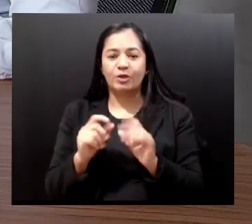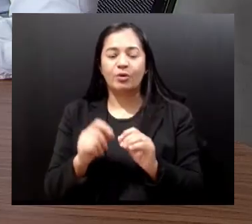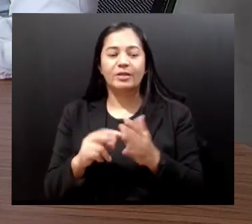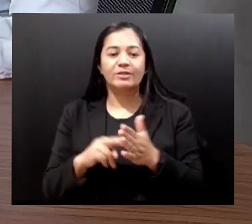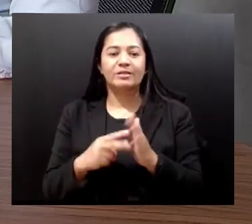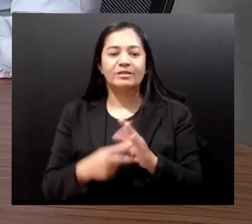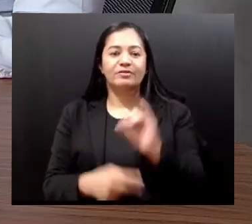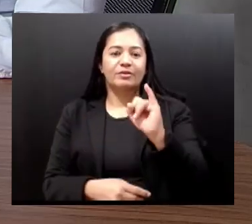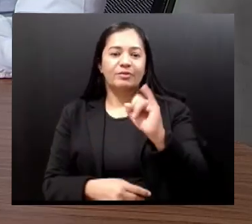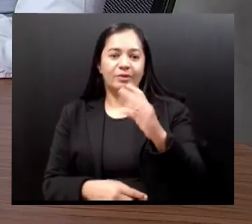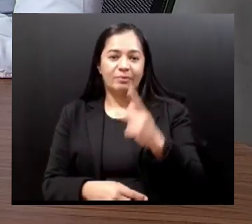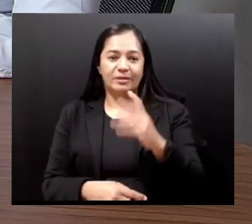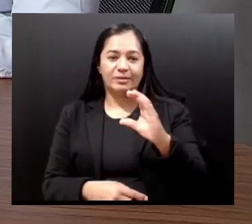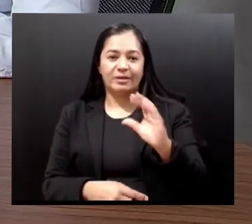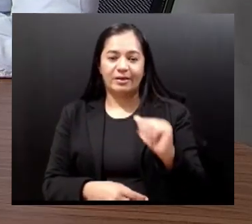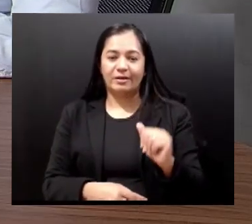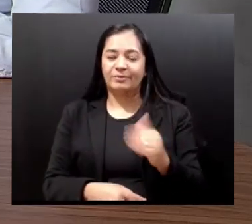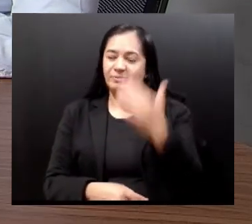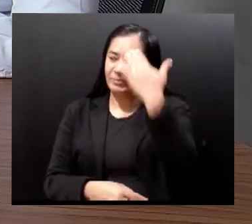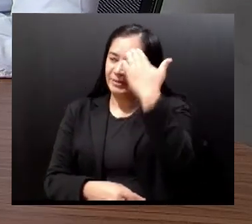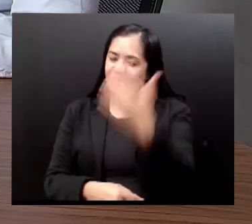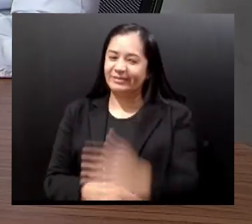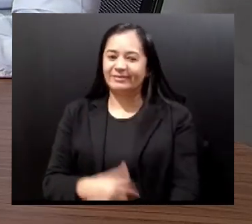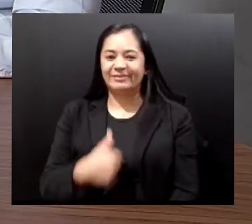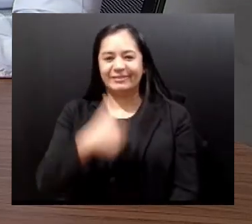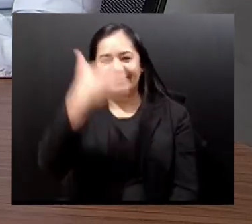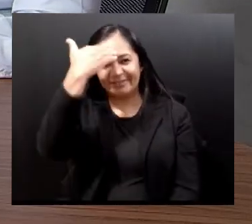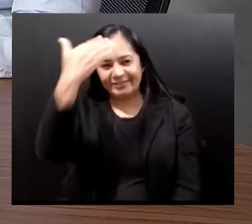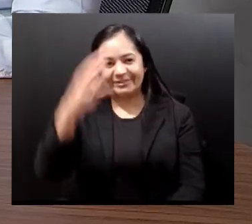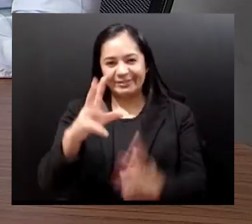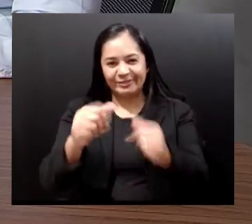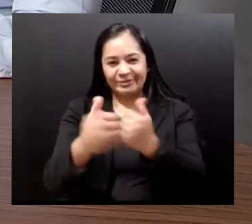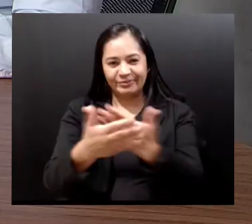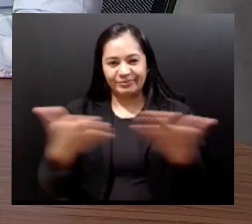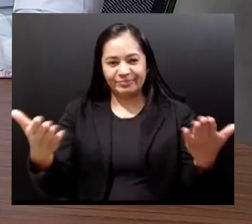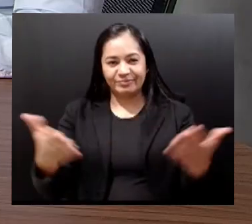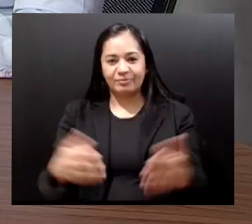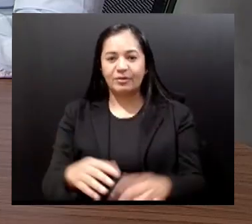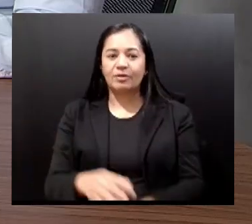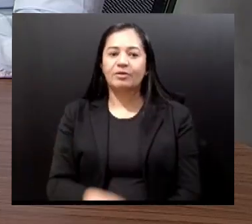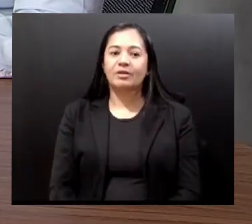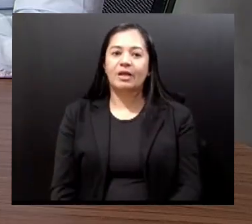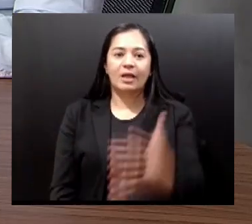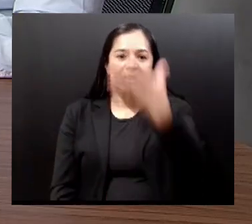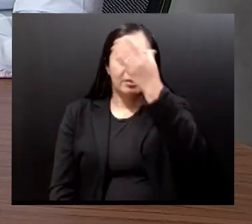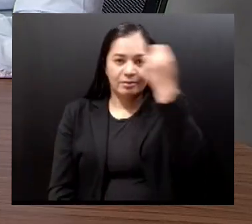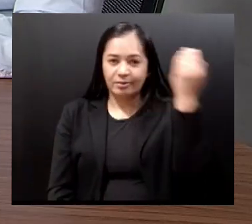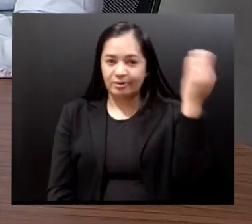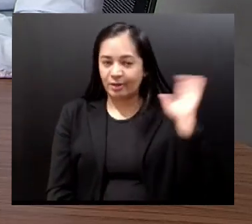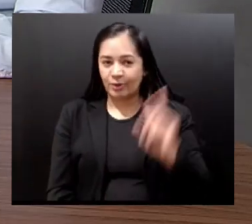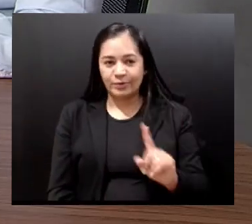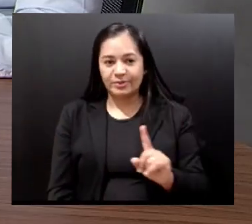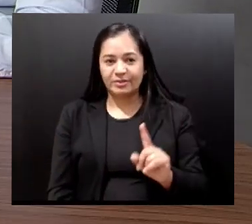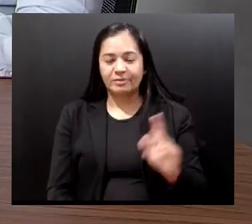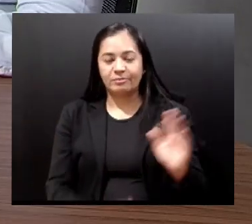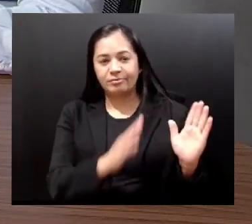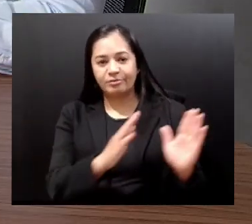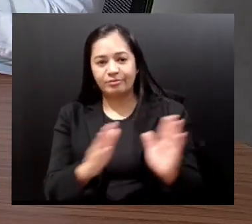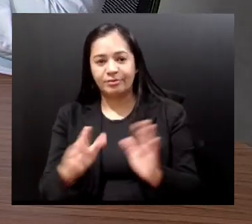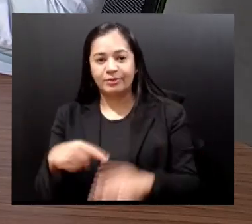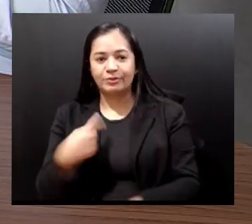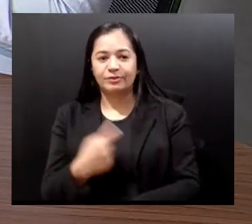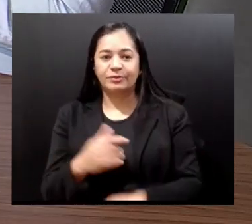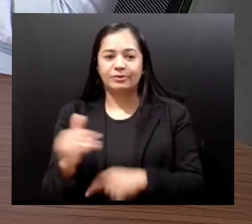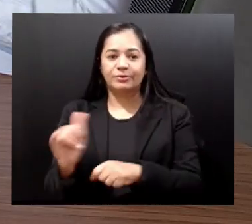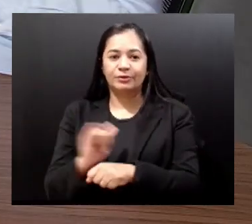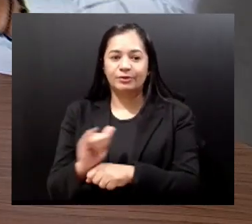Muito obrigado, viu? Eu que agradeço. Obrigado a todo mundo. Pessoal, não se esqueçam de acompanhar toda a nossa programação no YouTube TV Câmara Campinas